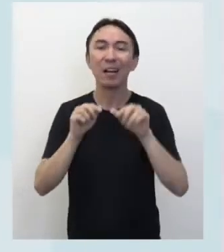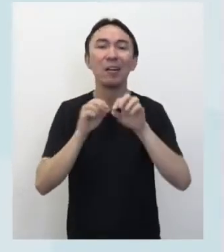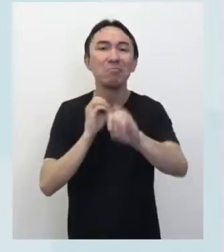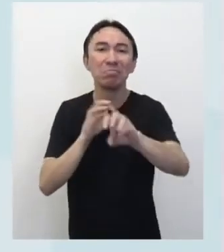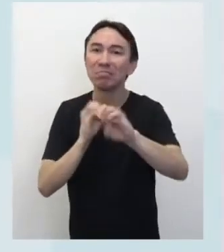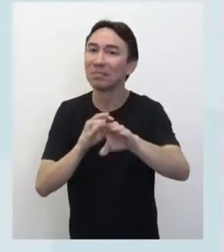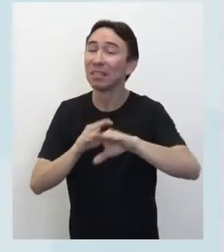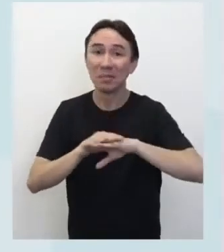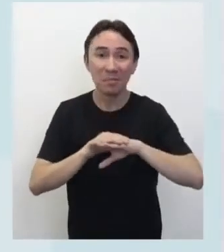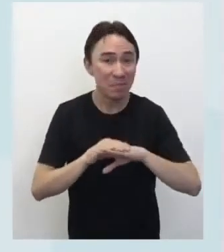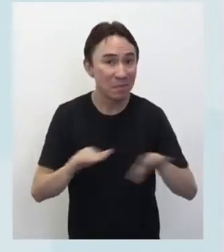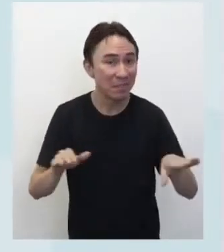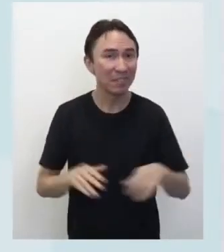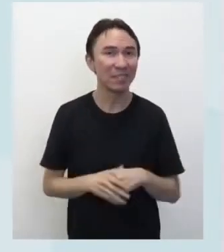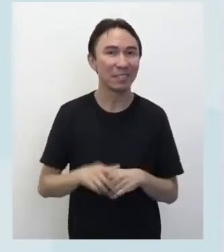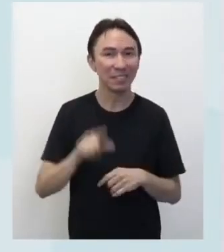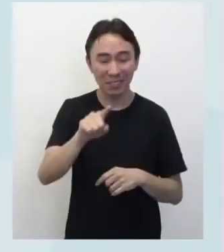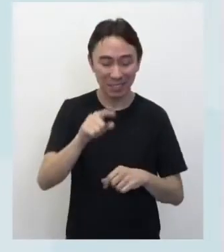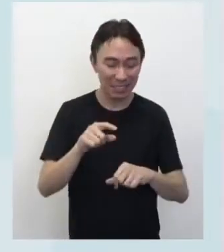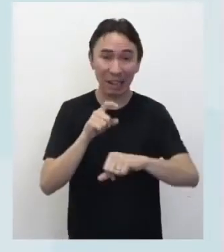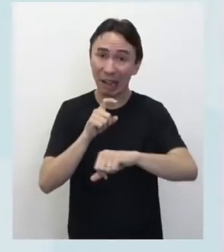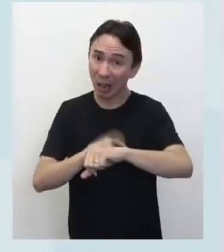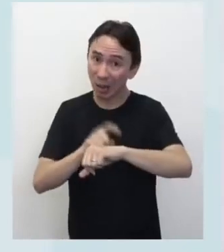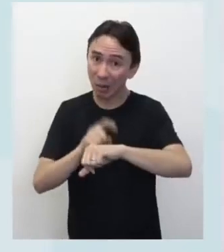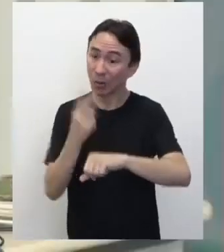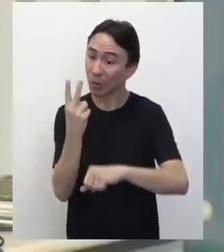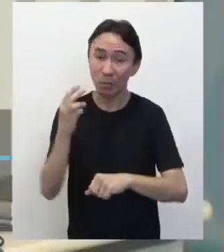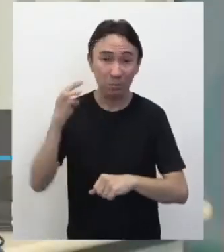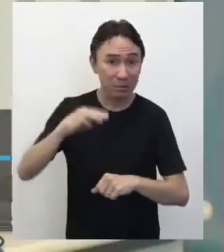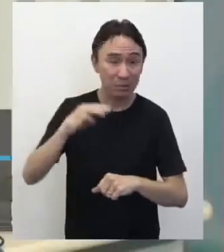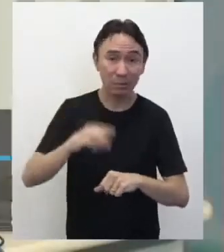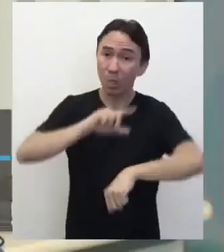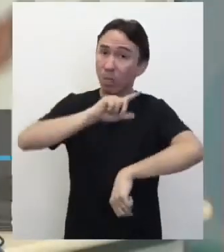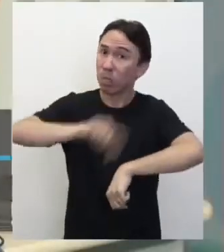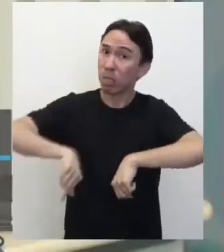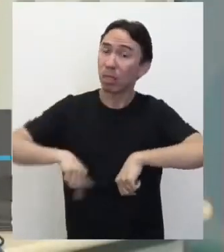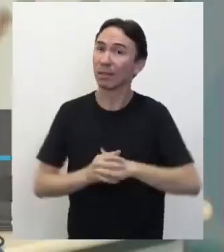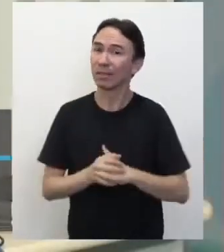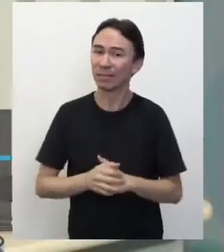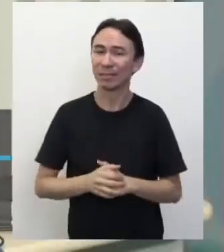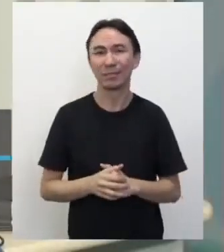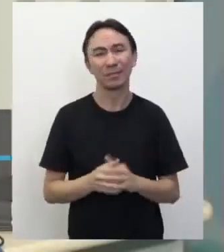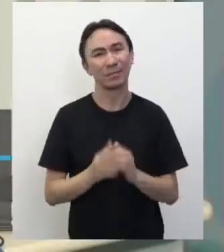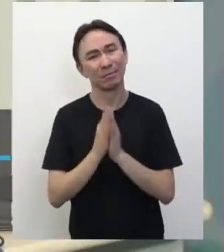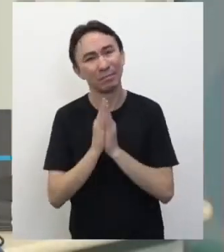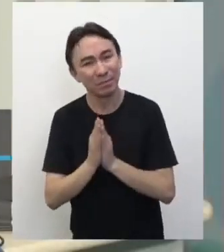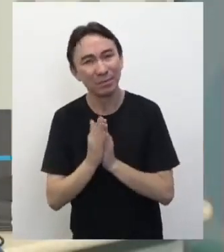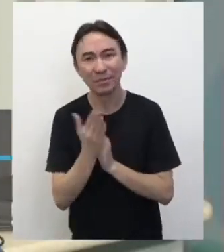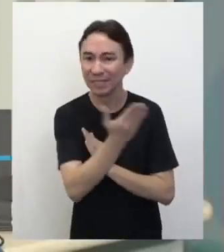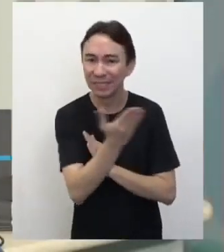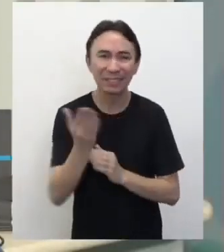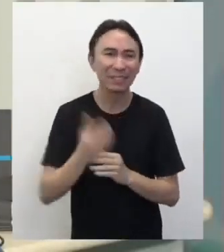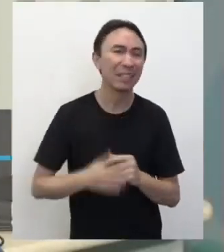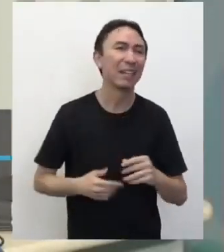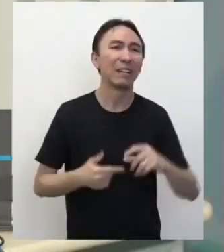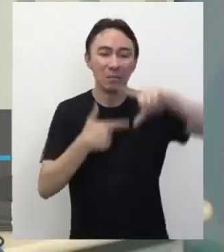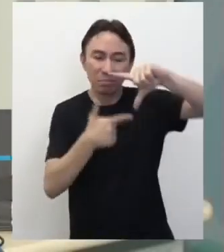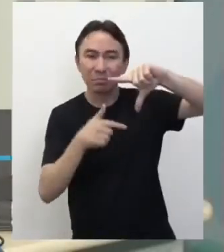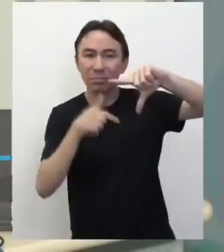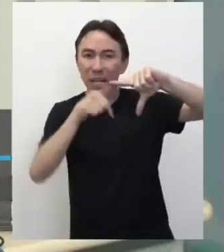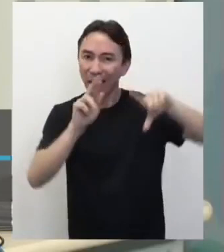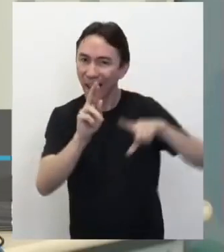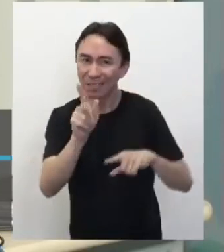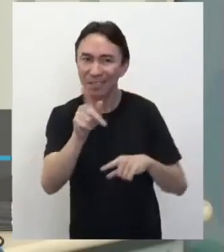É porque a gente começou 2 minutinhos atrasados, são os 2 minutos que a gente está dando aqui. Gente, conte pra gente o que acabou de assistir, o que você achou.